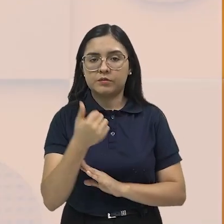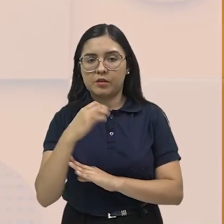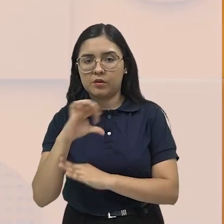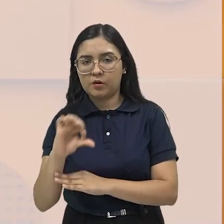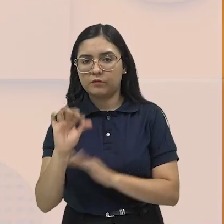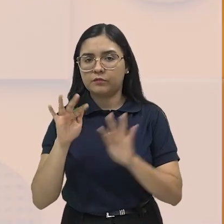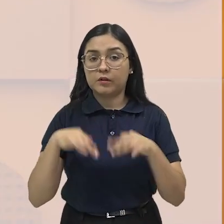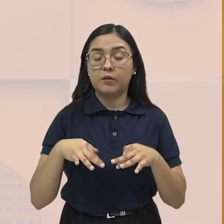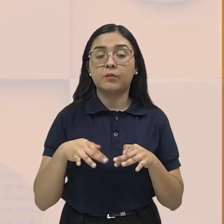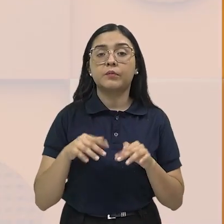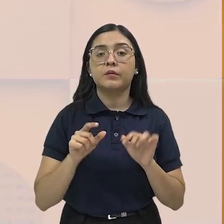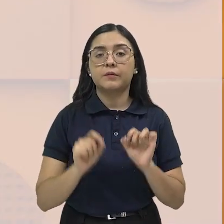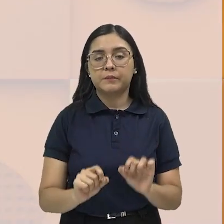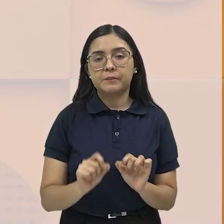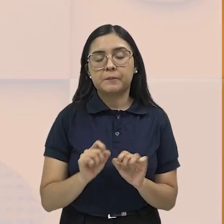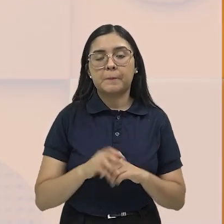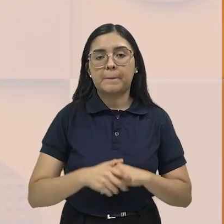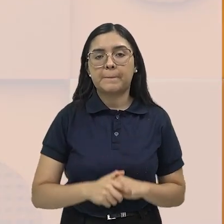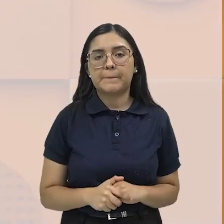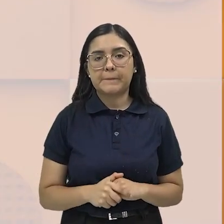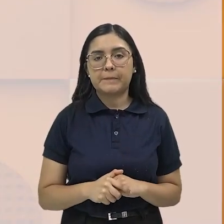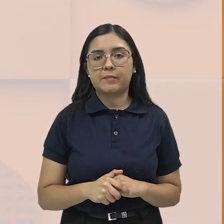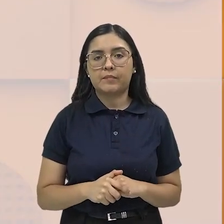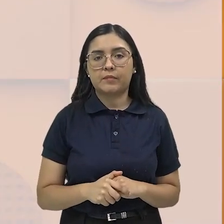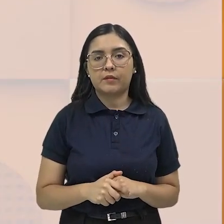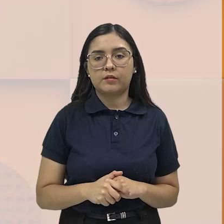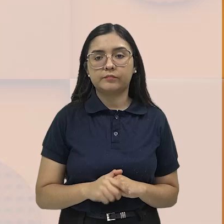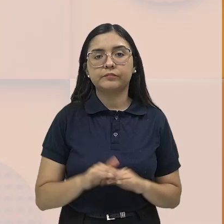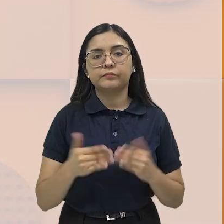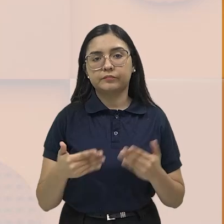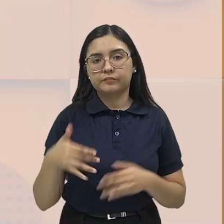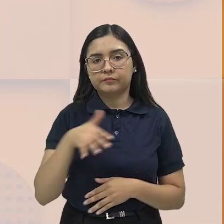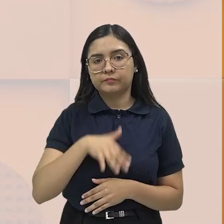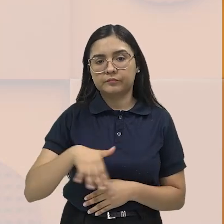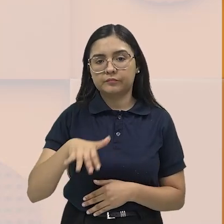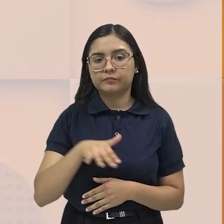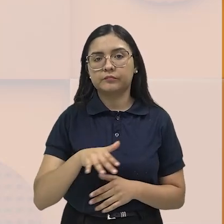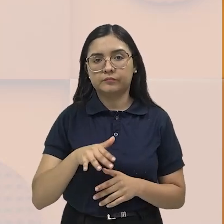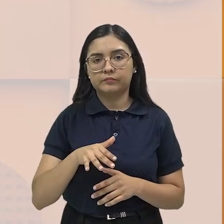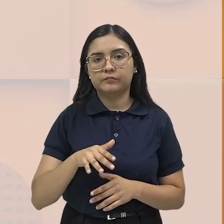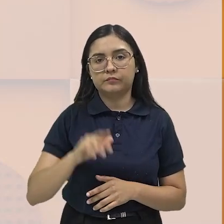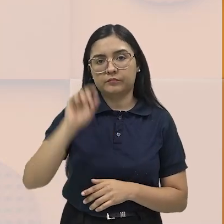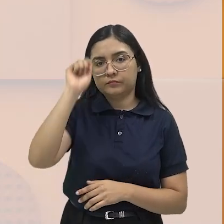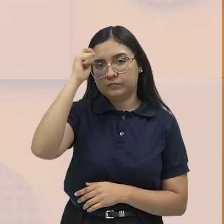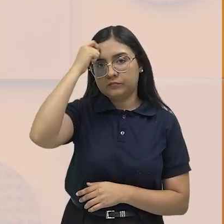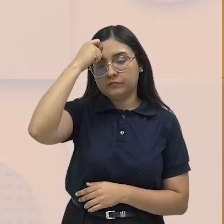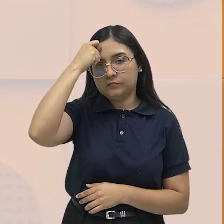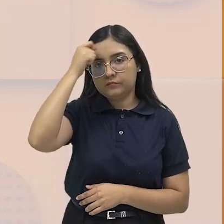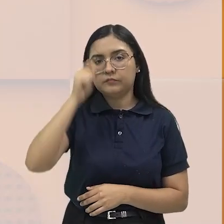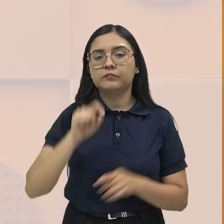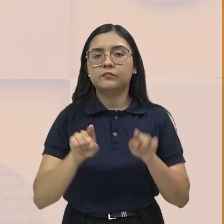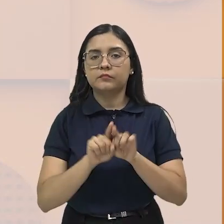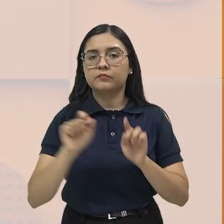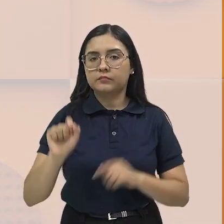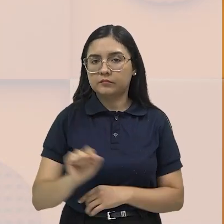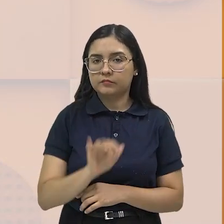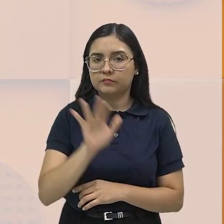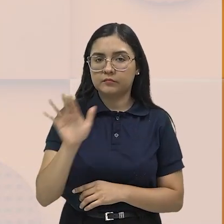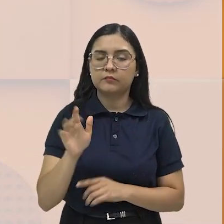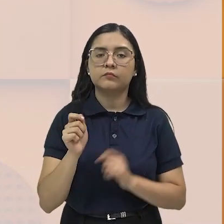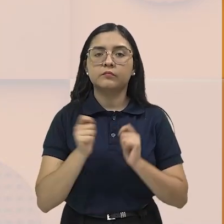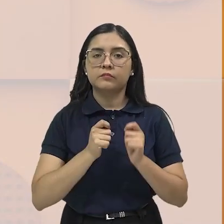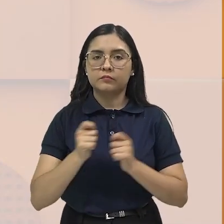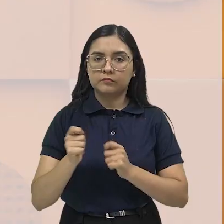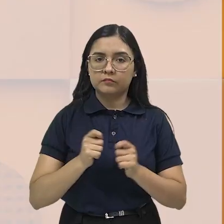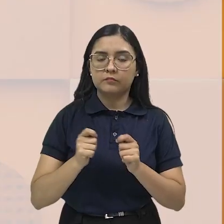XIX, onde grande parte do território africano e asiático foi dominado por